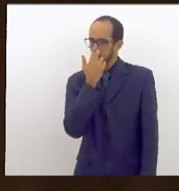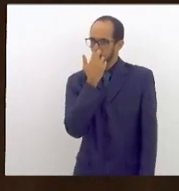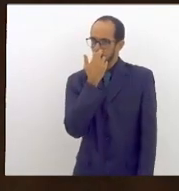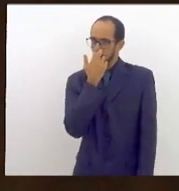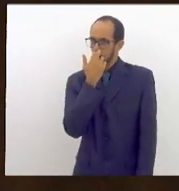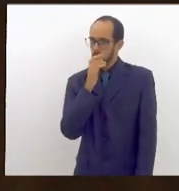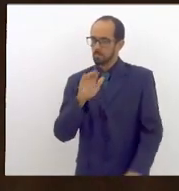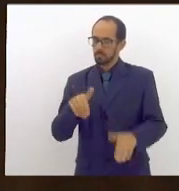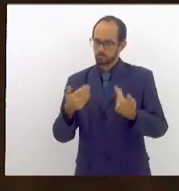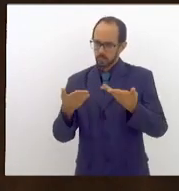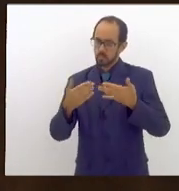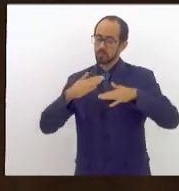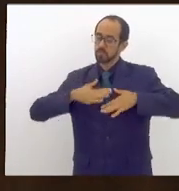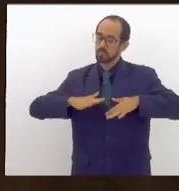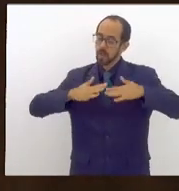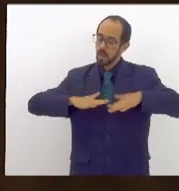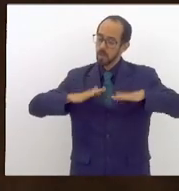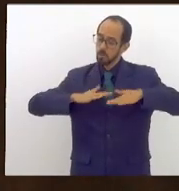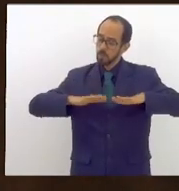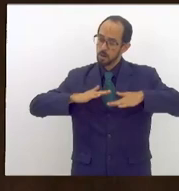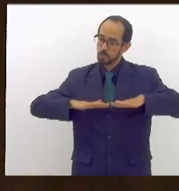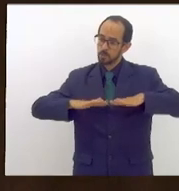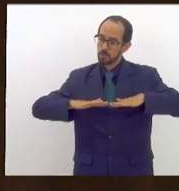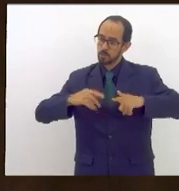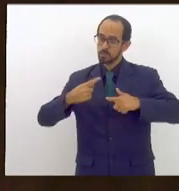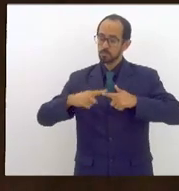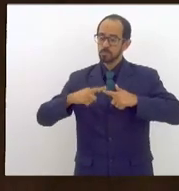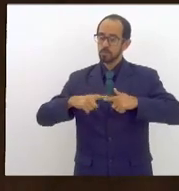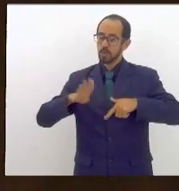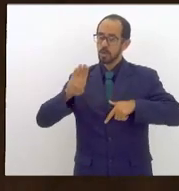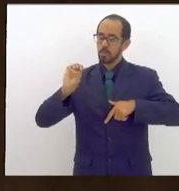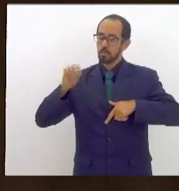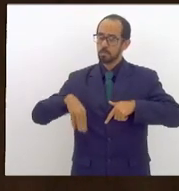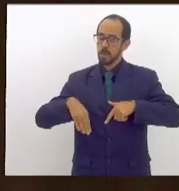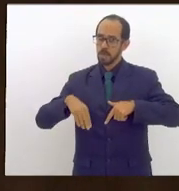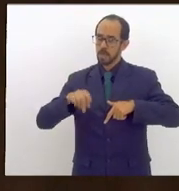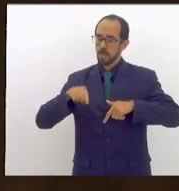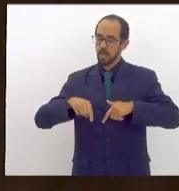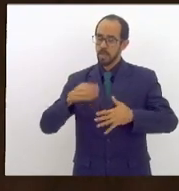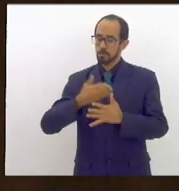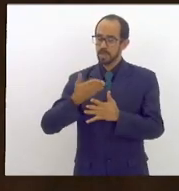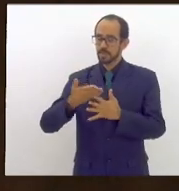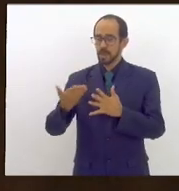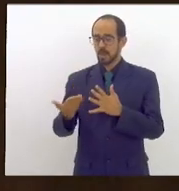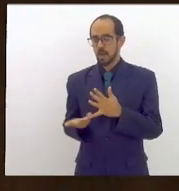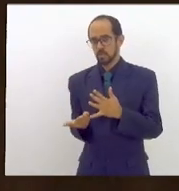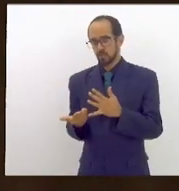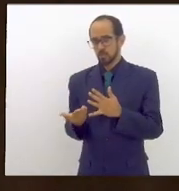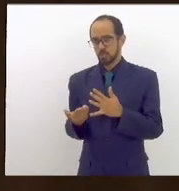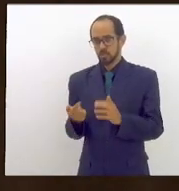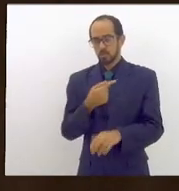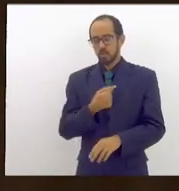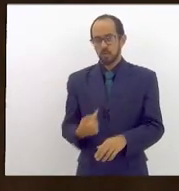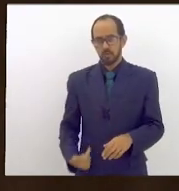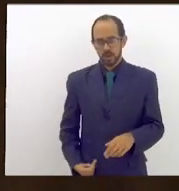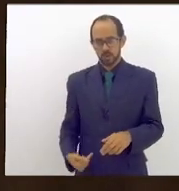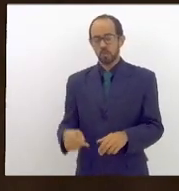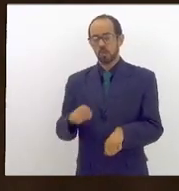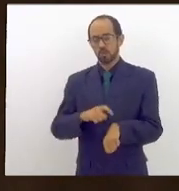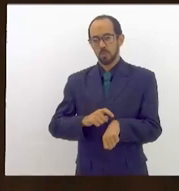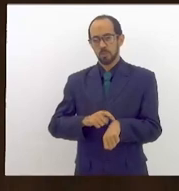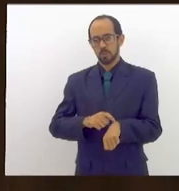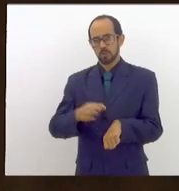vamos ter um pouquinho de calma porque o bem faz por parte e o governador no momento oportuno ele vai